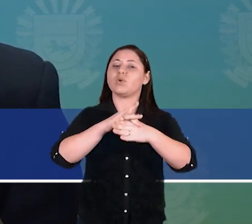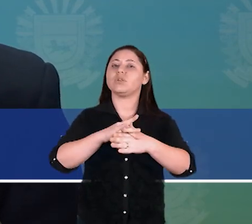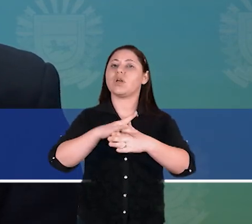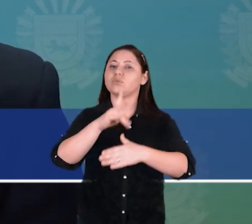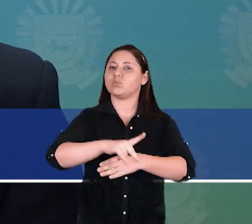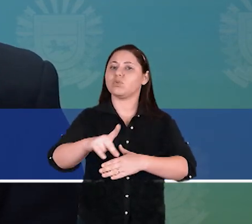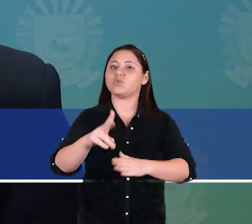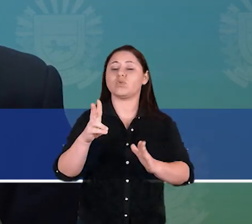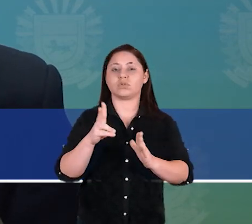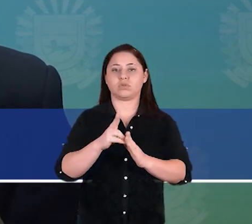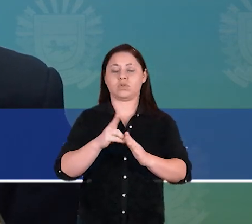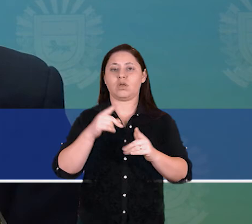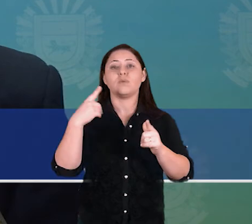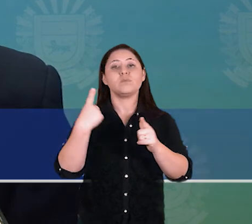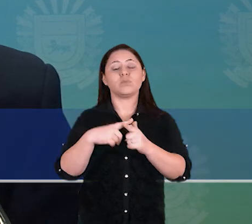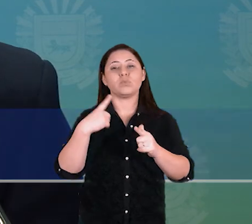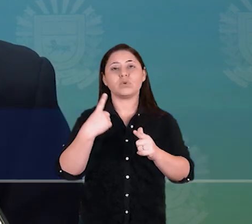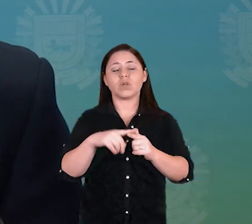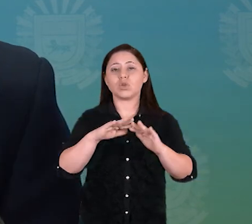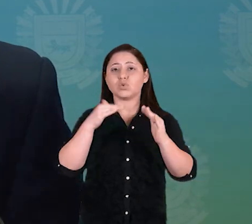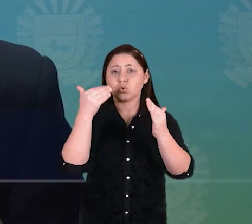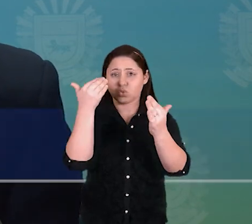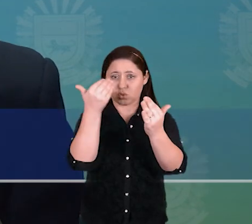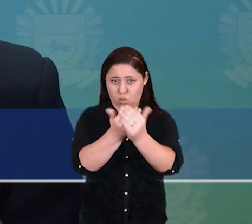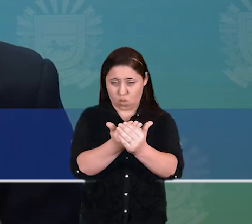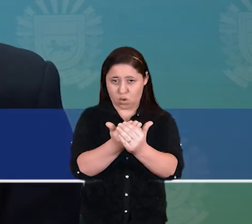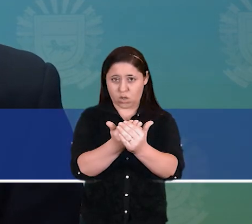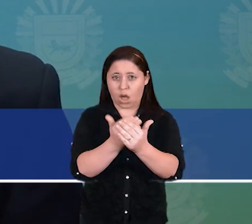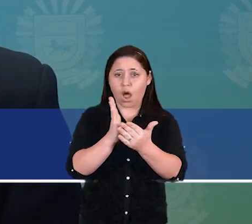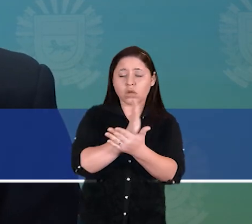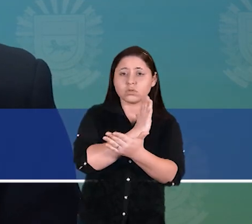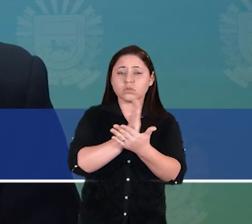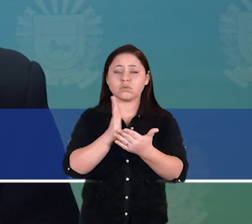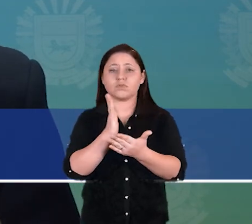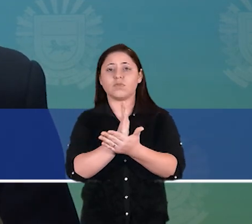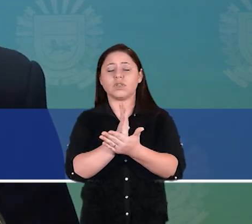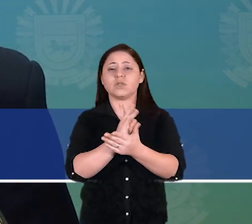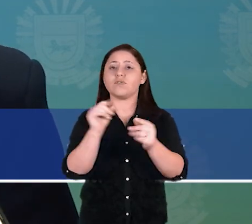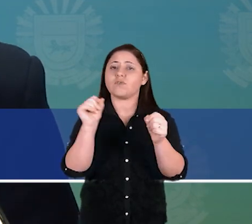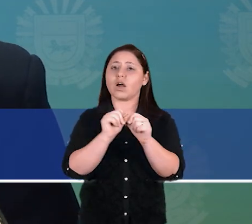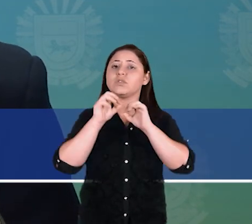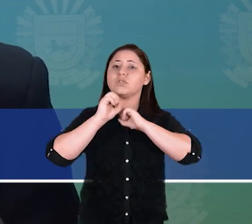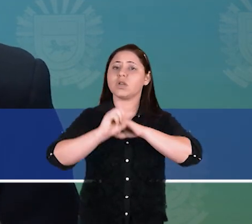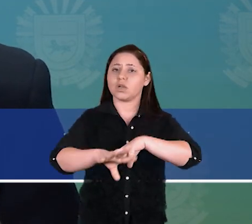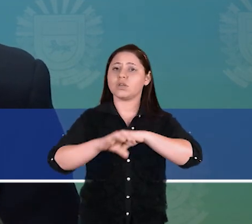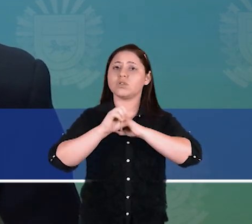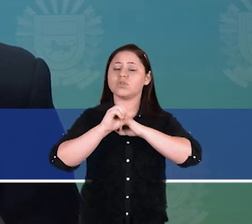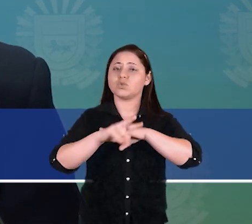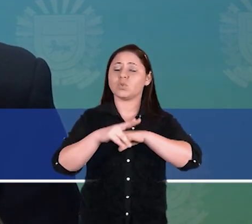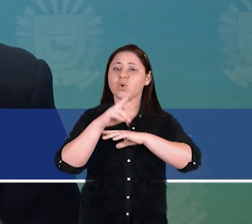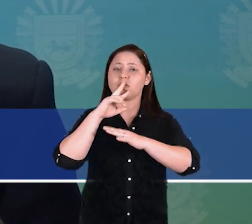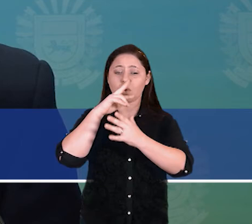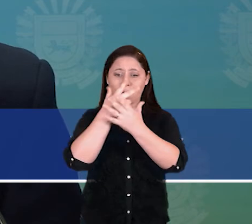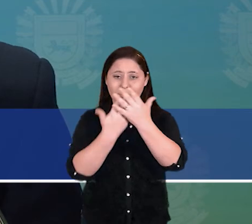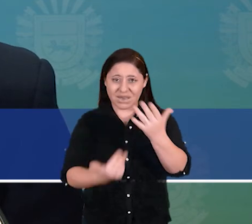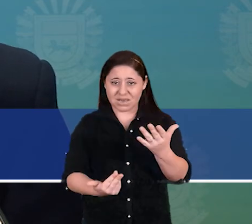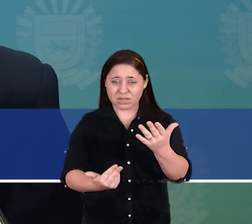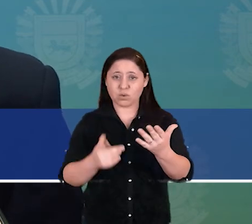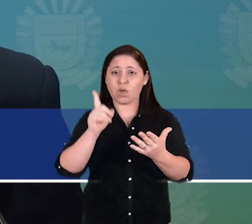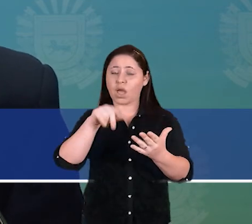para a lotação de professores indígenas, até porque essas escolas muitas vezes elas fazem a